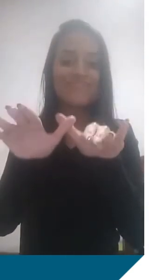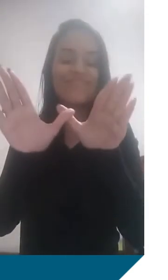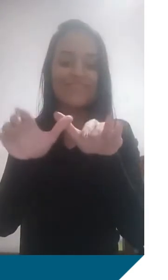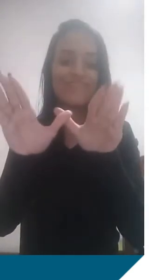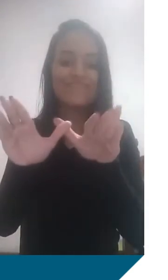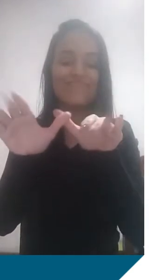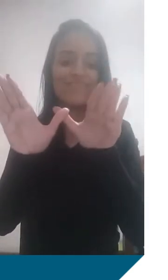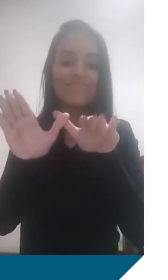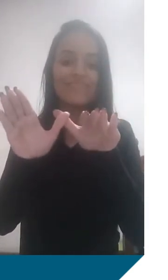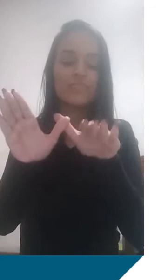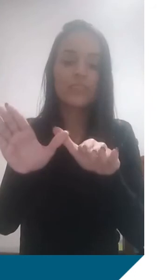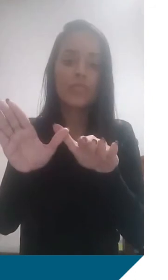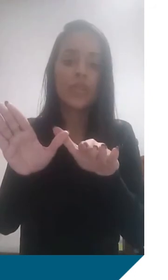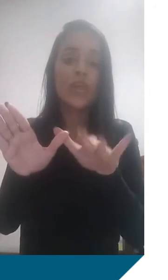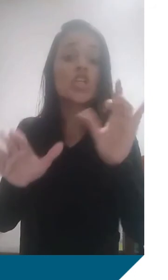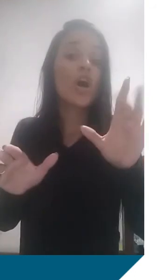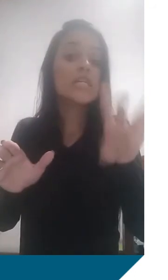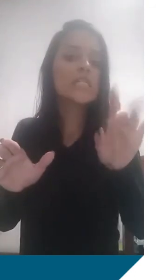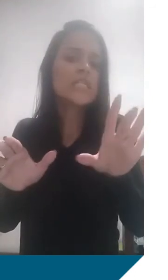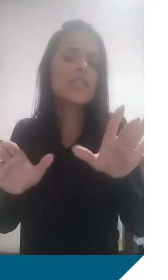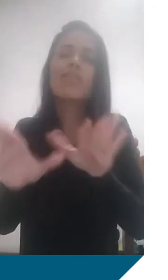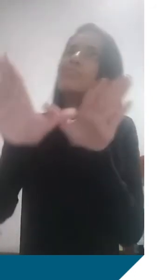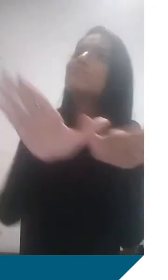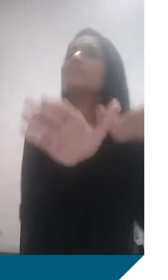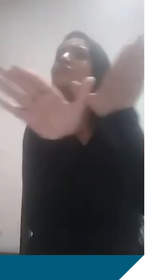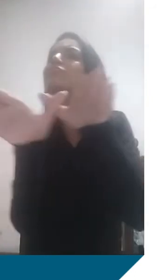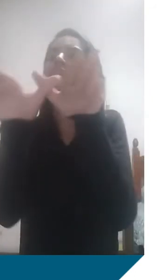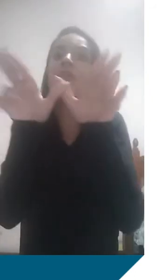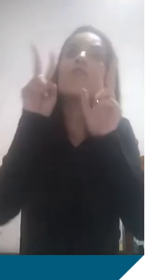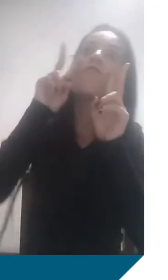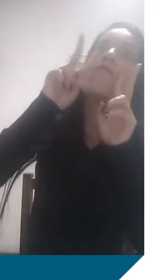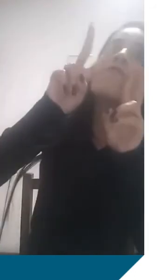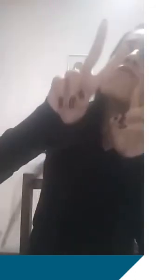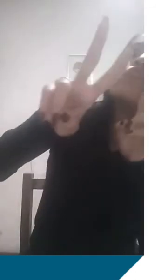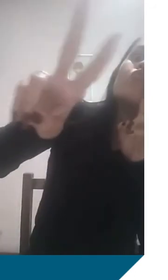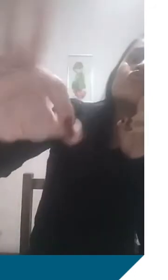uma ave de um voo solitário, mas que enxergava longas distâncias.